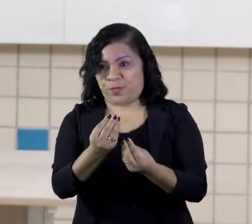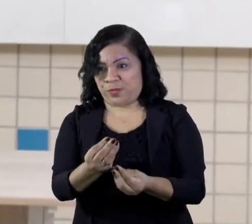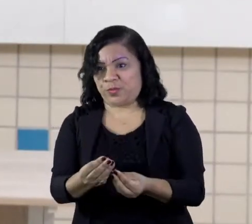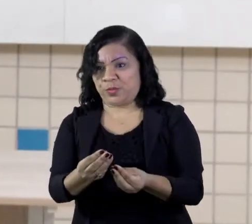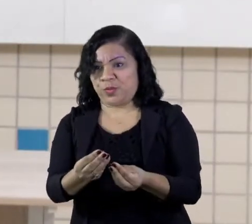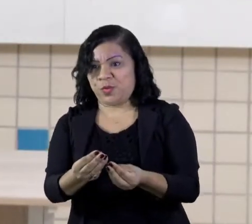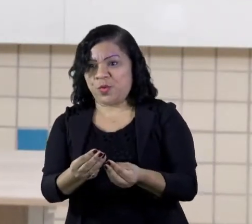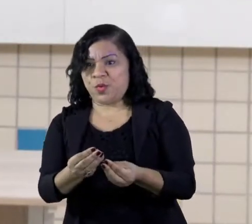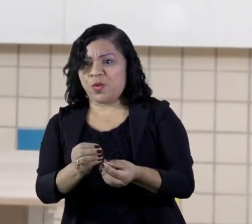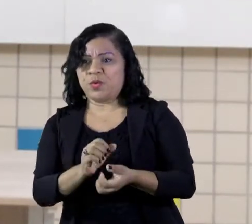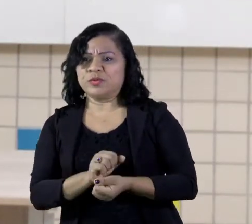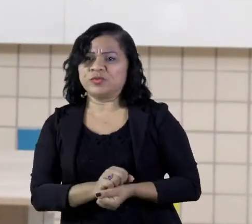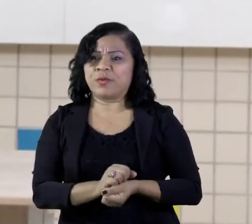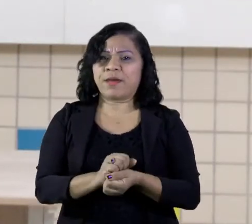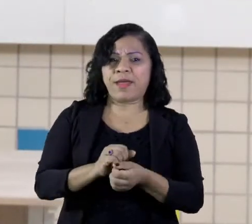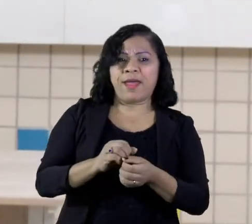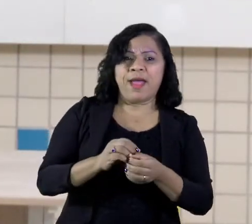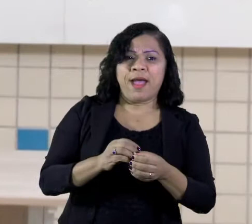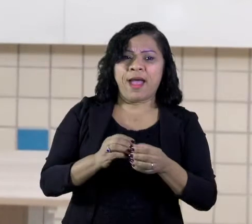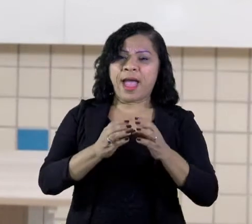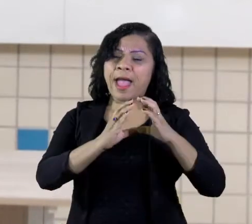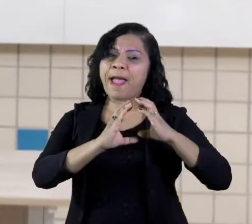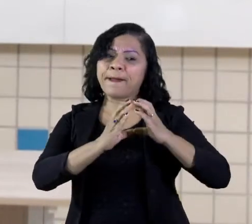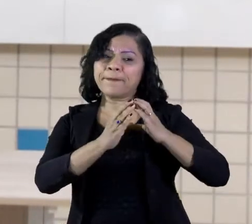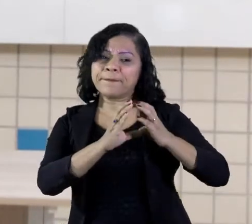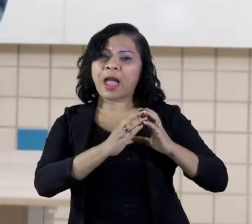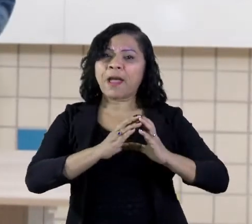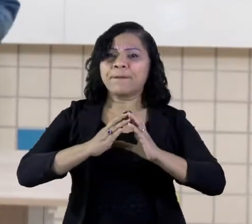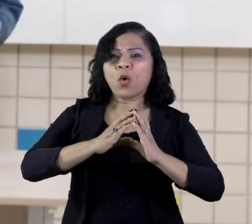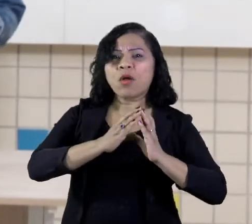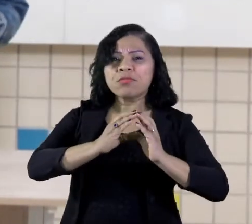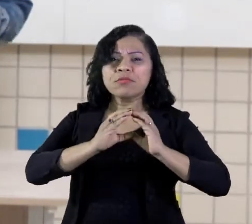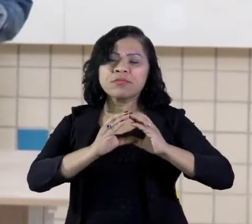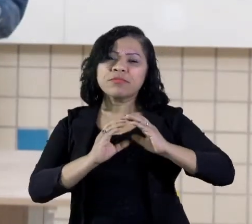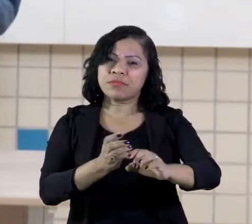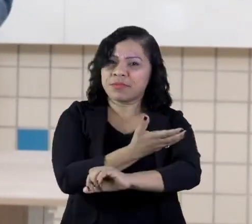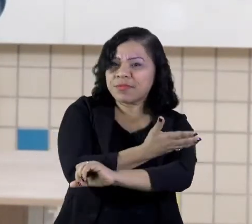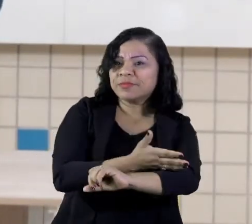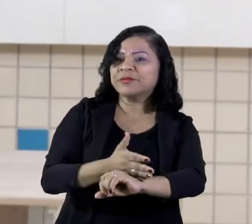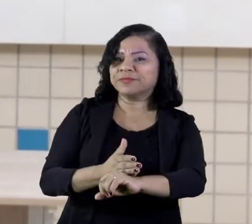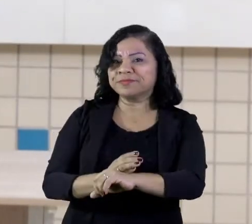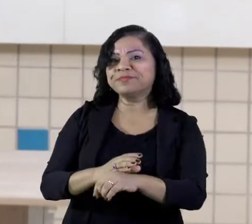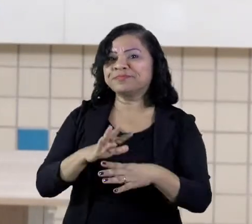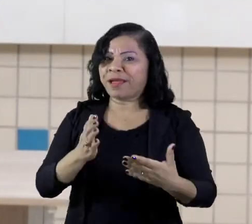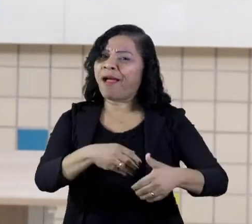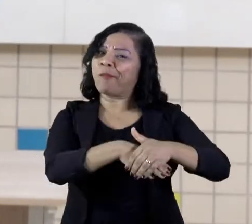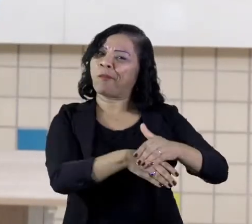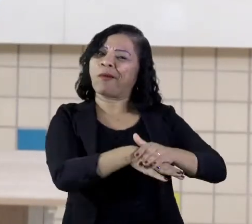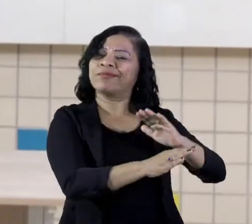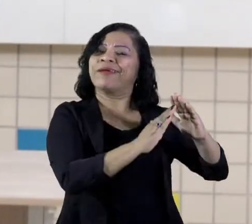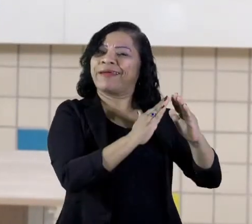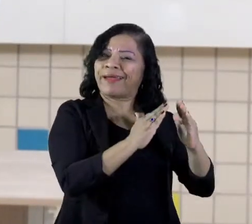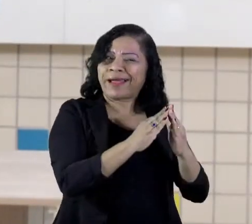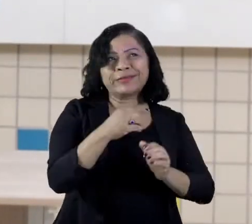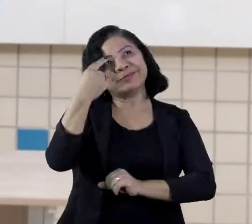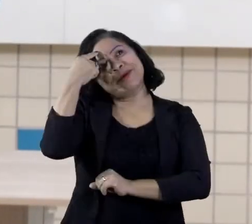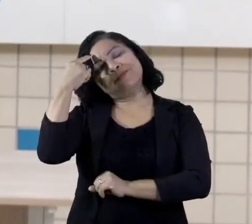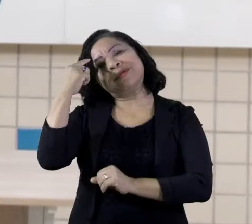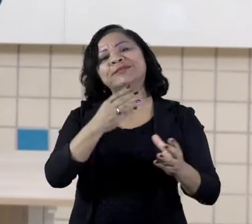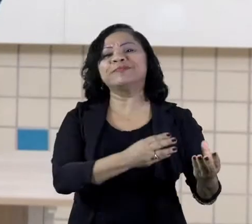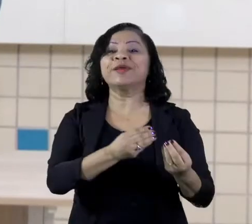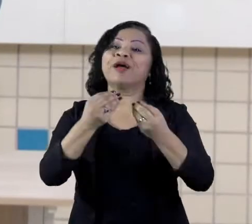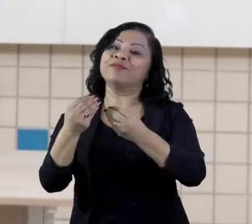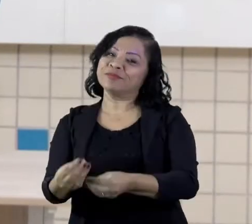minhas bolinhas de isopor, beleza? As bolinhas de isopor estavam guardadas lá em casa e eu pensei em trazê-las para fazer essa